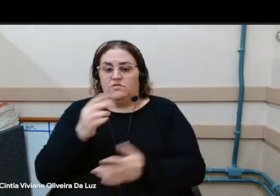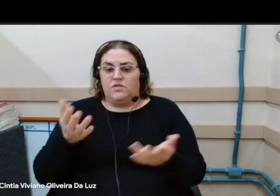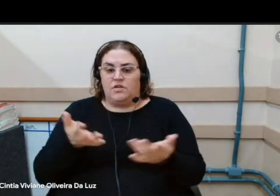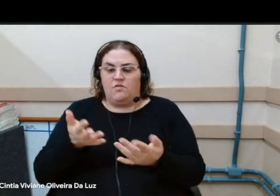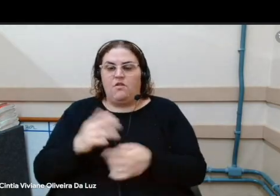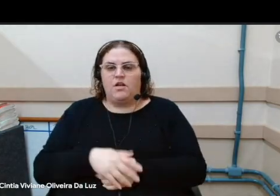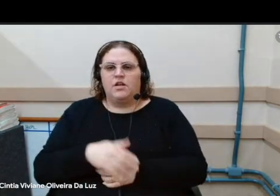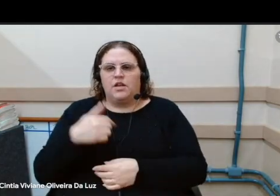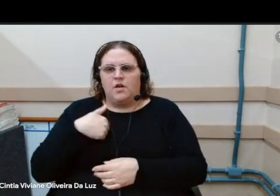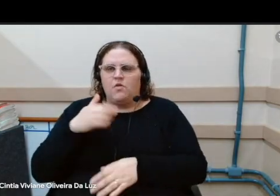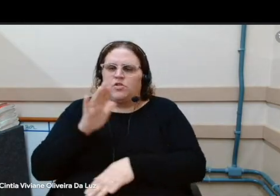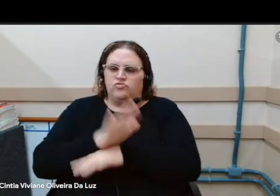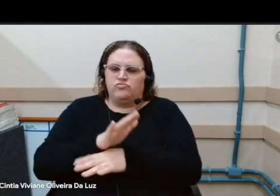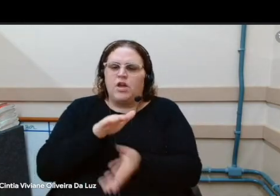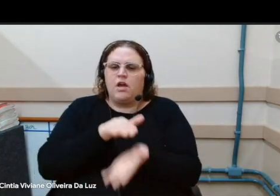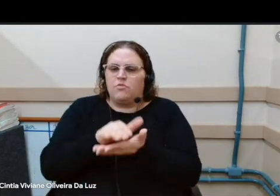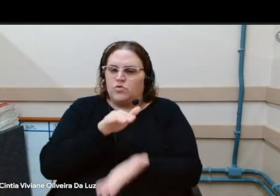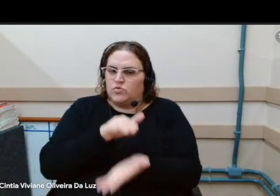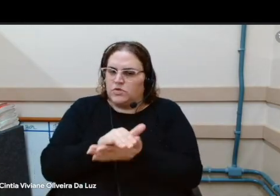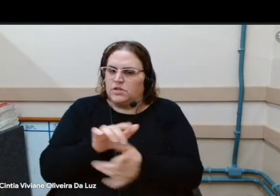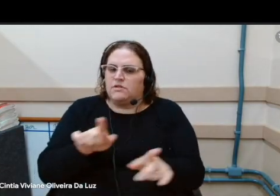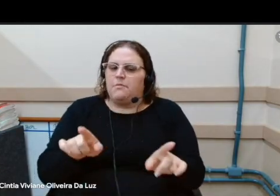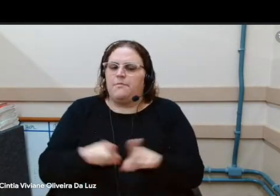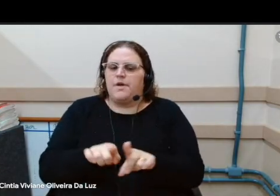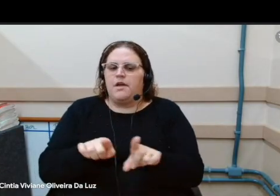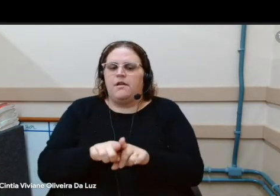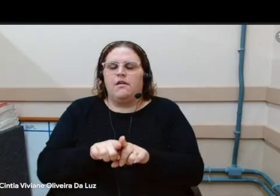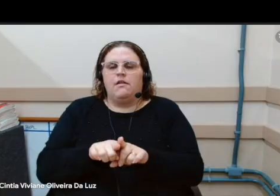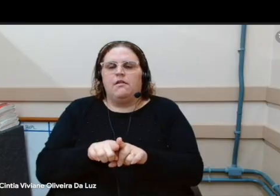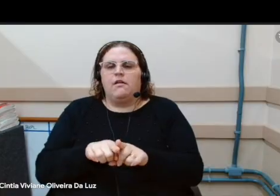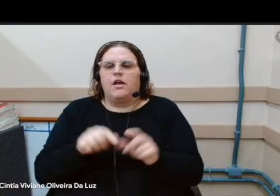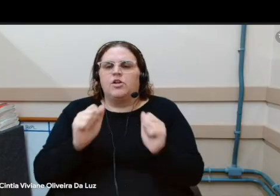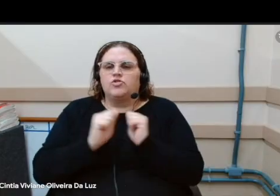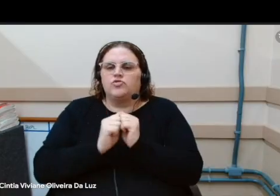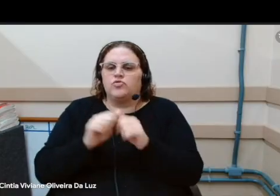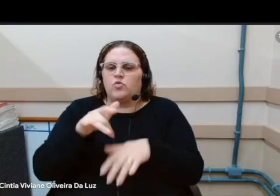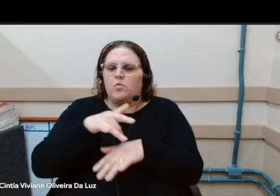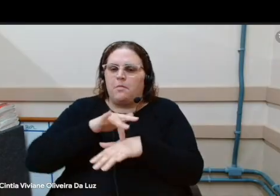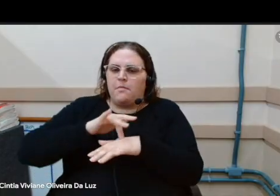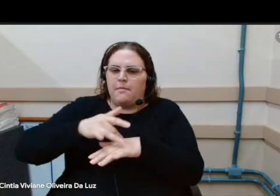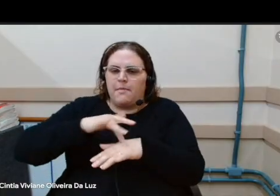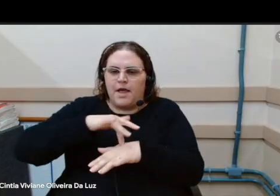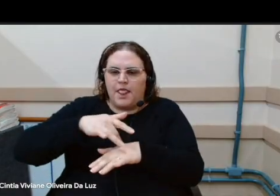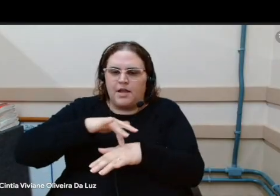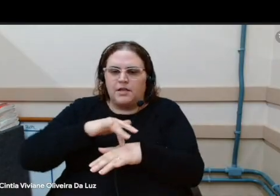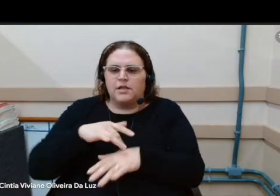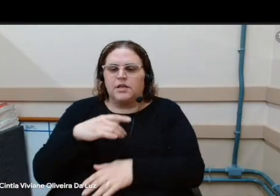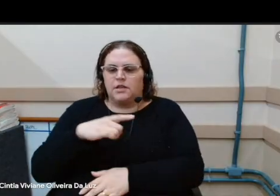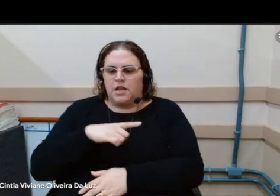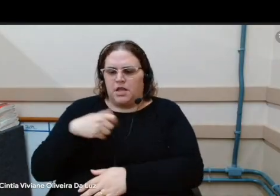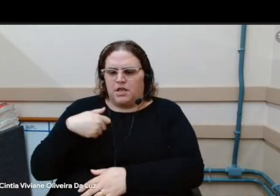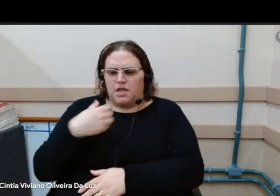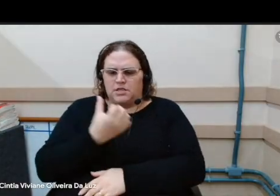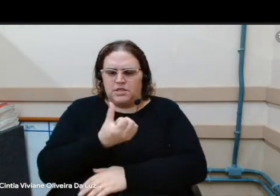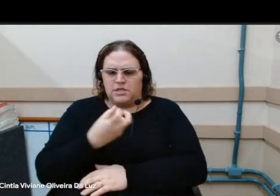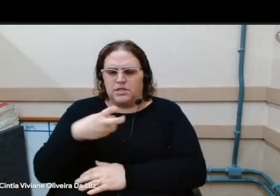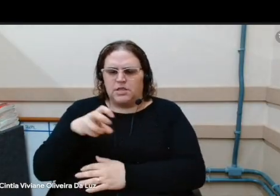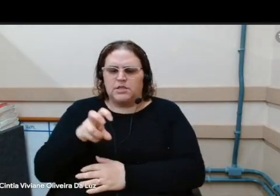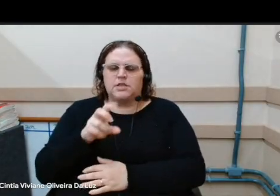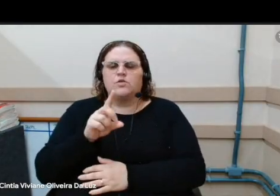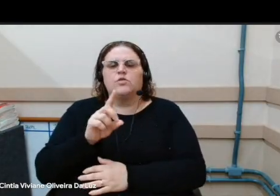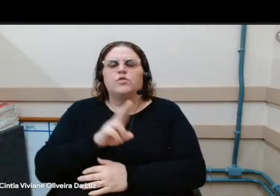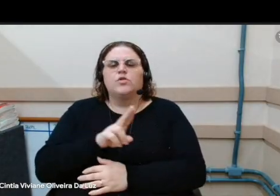produzir eh é com uma bailarina de 65 anos a Denise bro que é